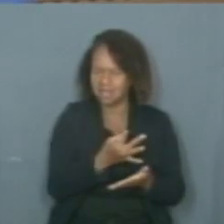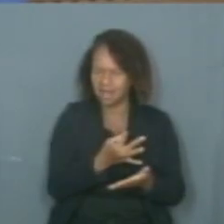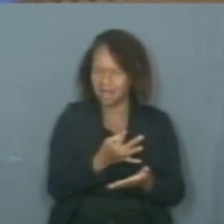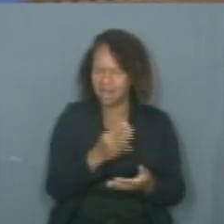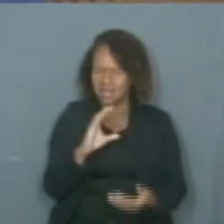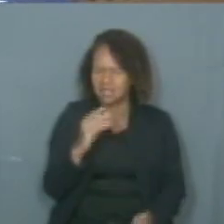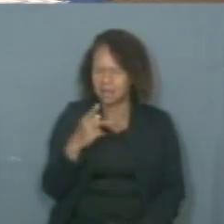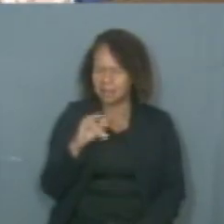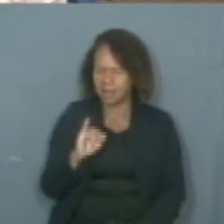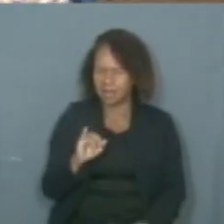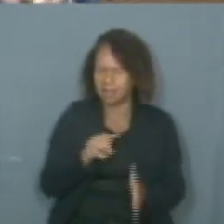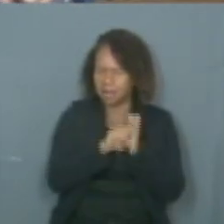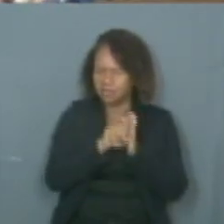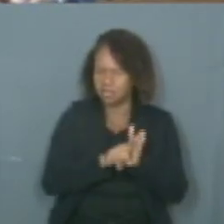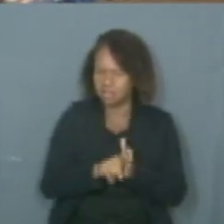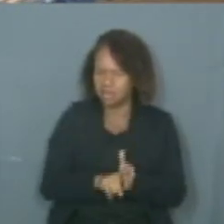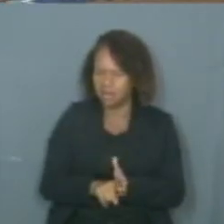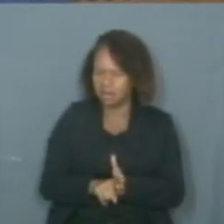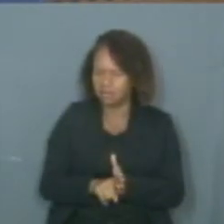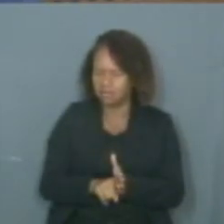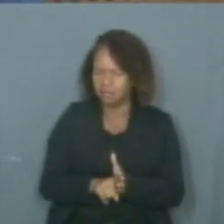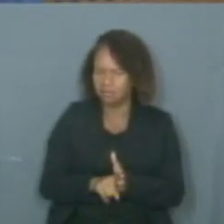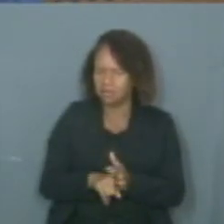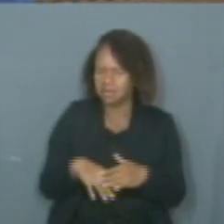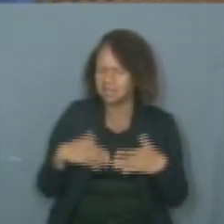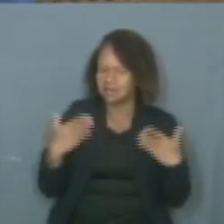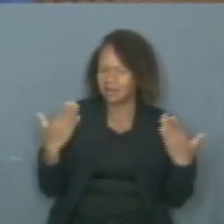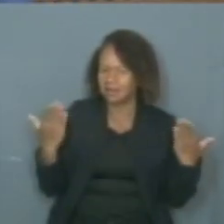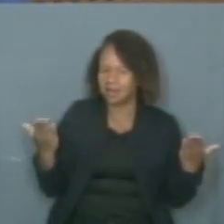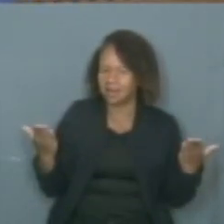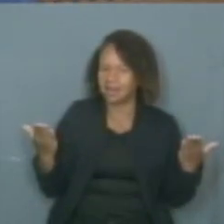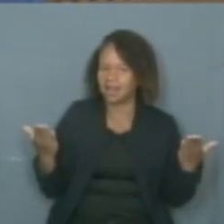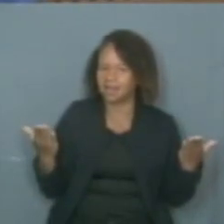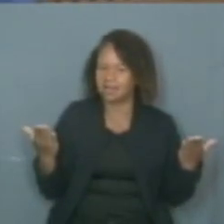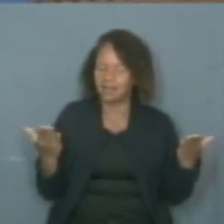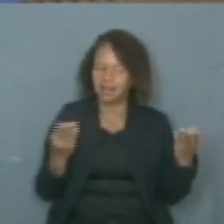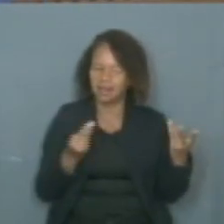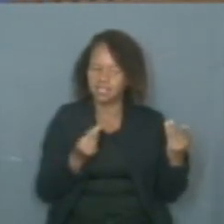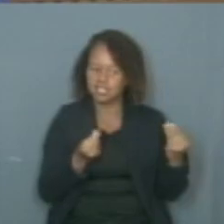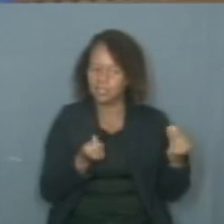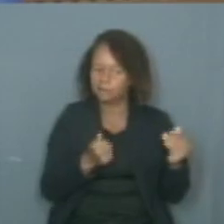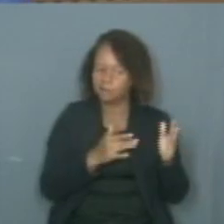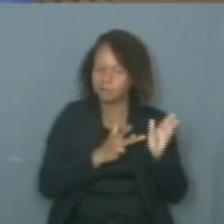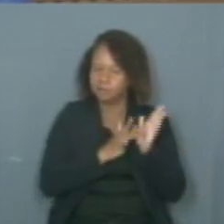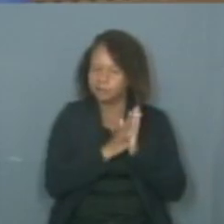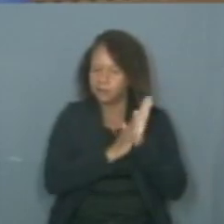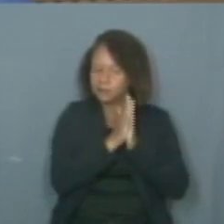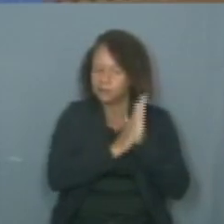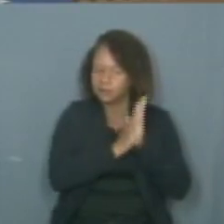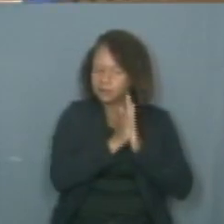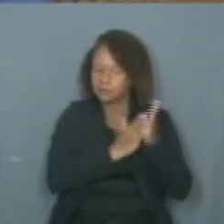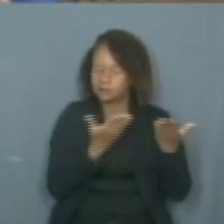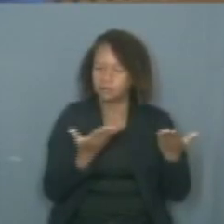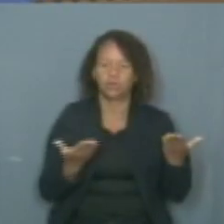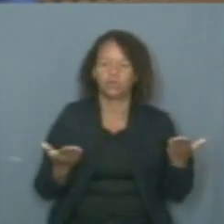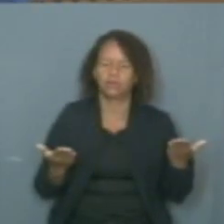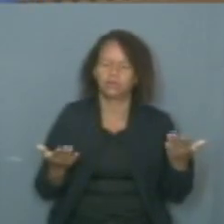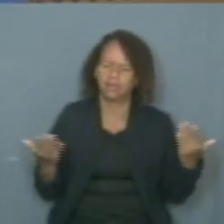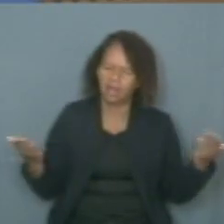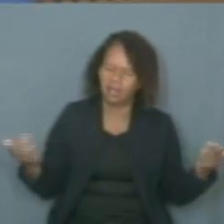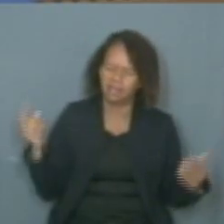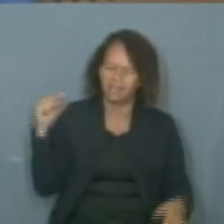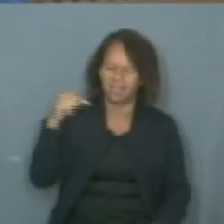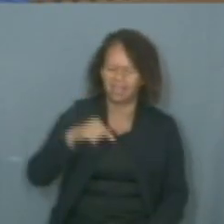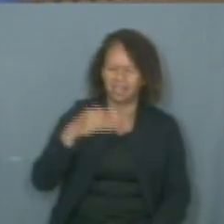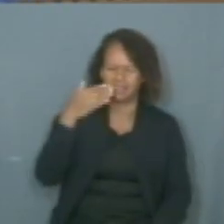a CPI para investigar isso? Será que é porque eles estão com a mão nesse esquema todo? Aí, vem